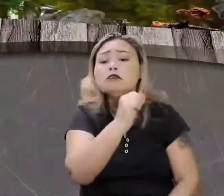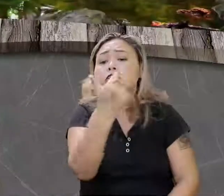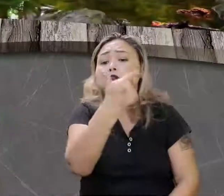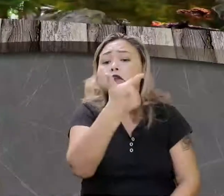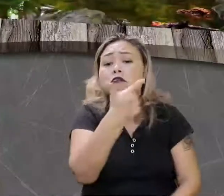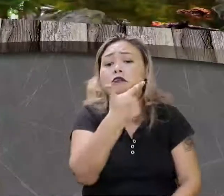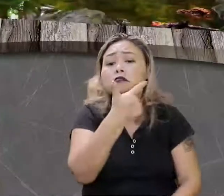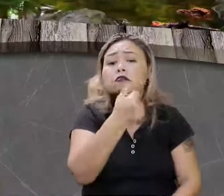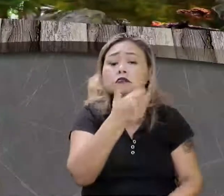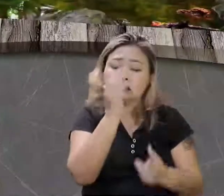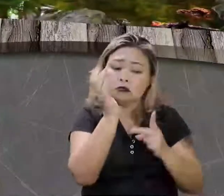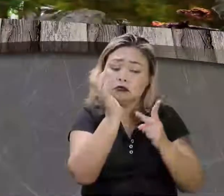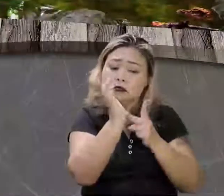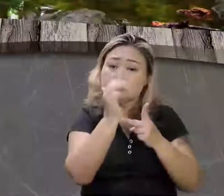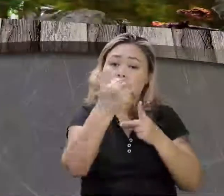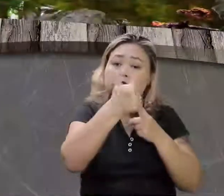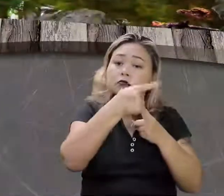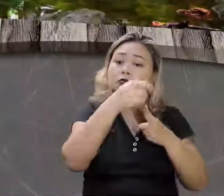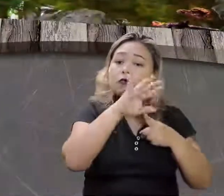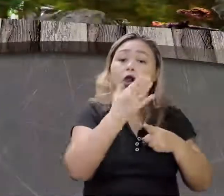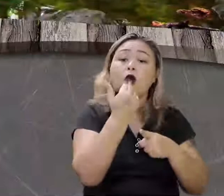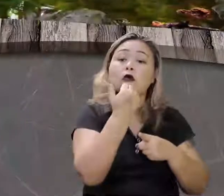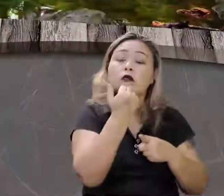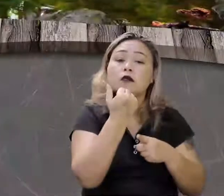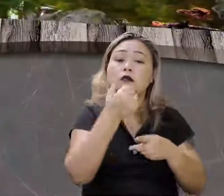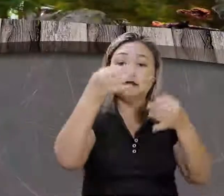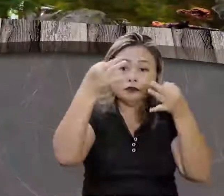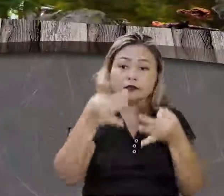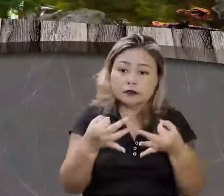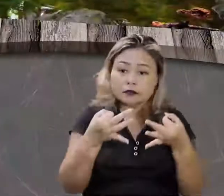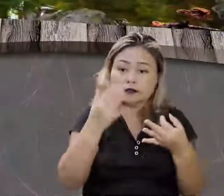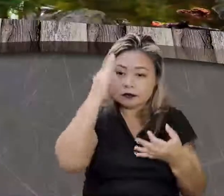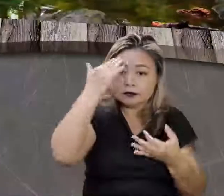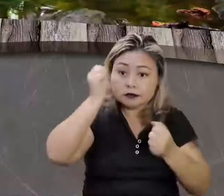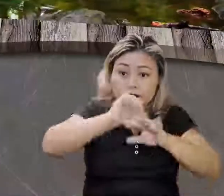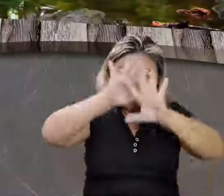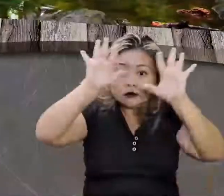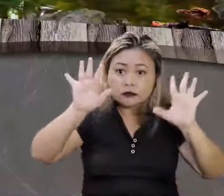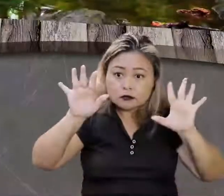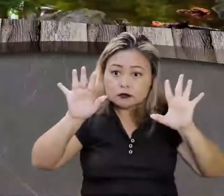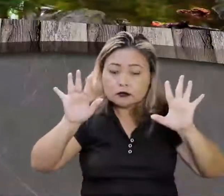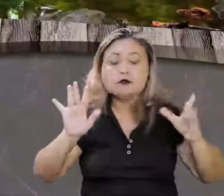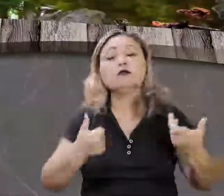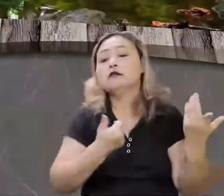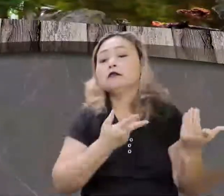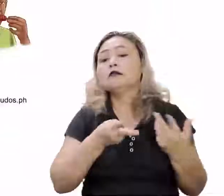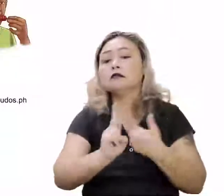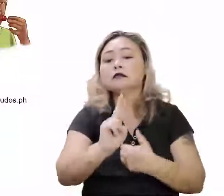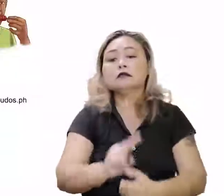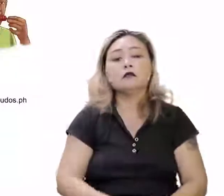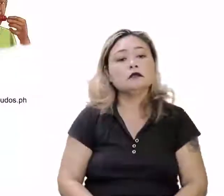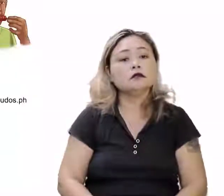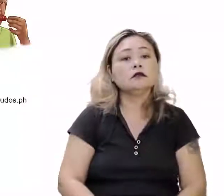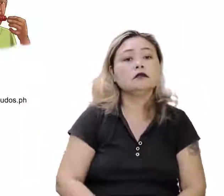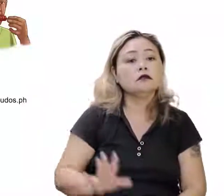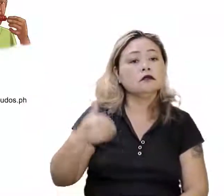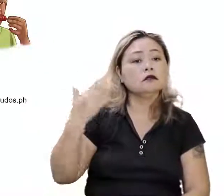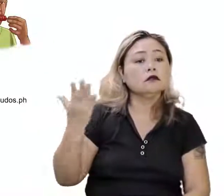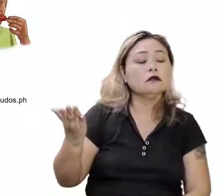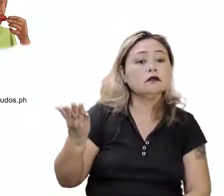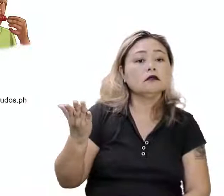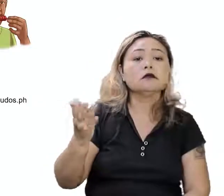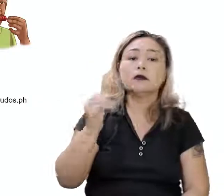segundo nível trófico, né? Que vai estar se alimentando dos produtores. Perfeito? Compreendido isso? Vamos seguindo? Olha